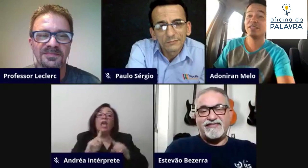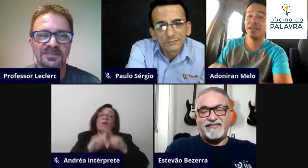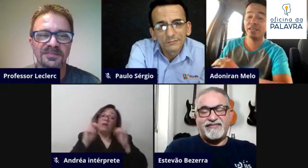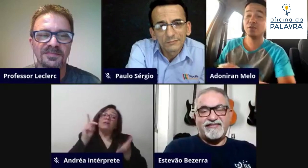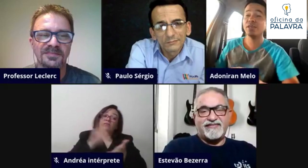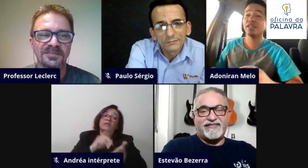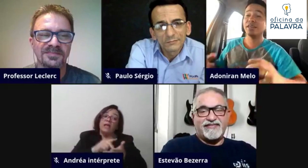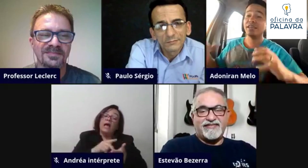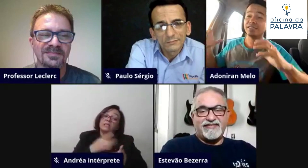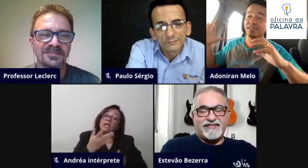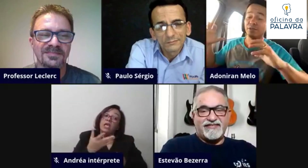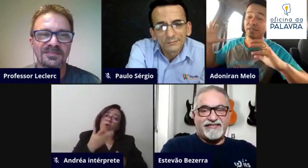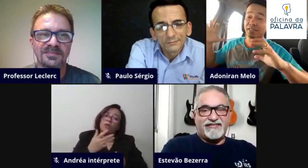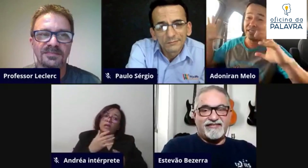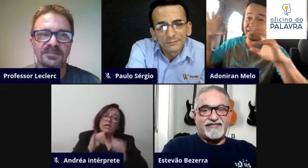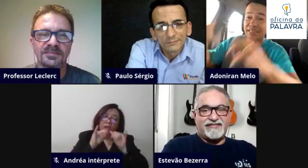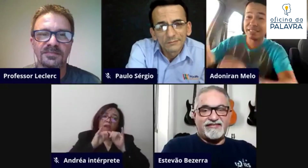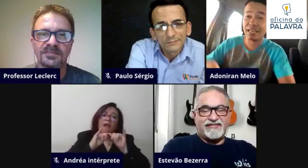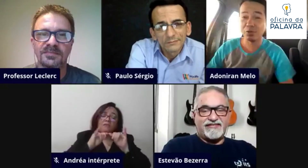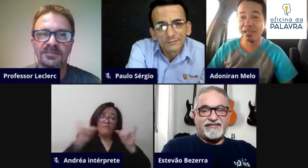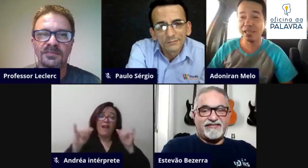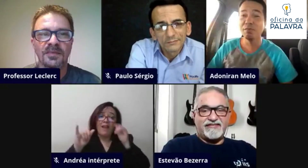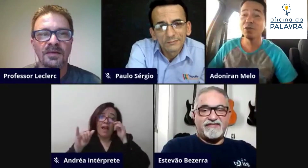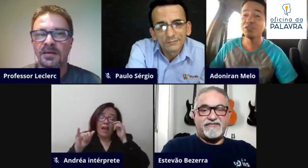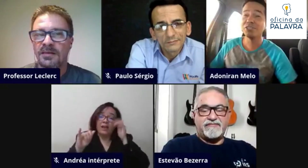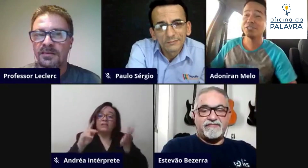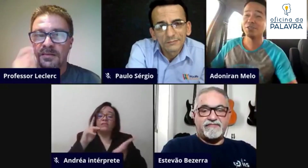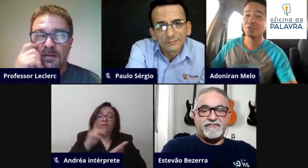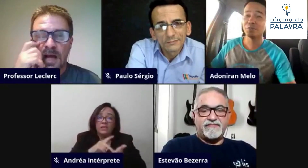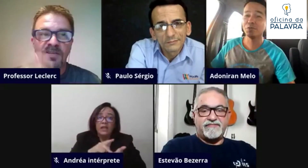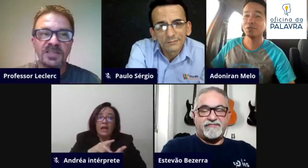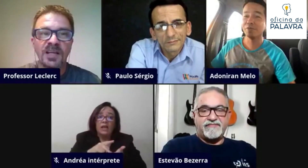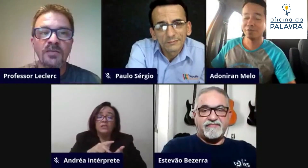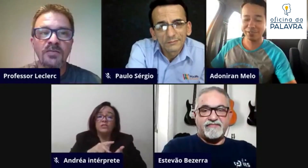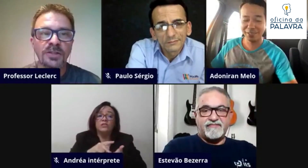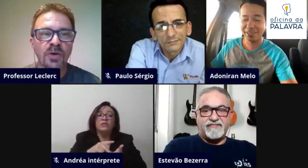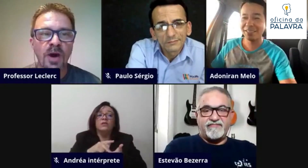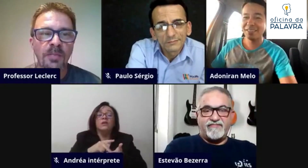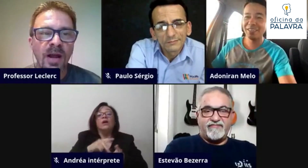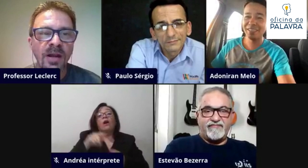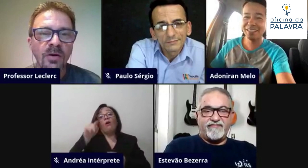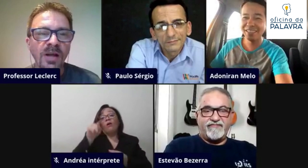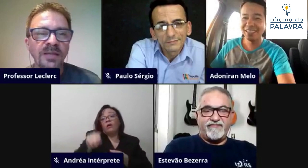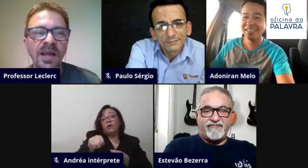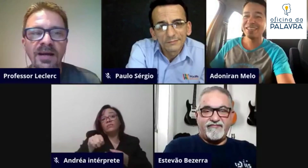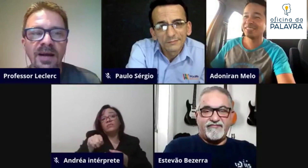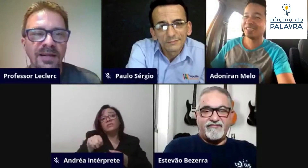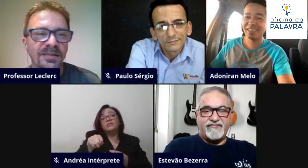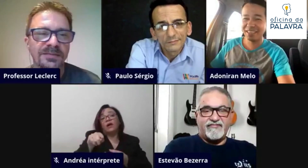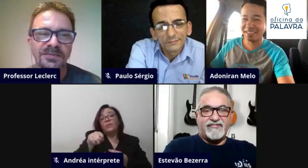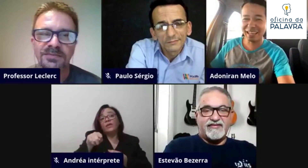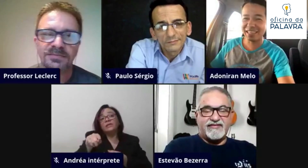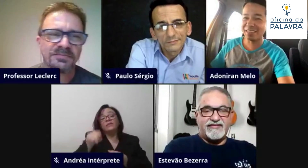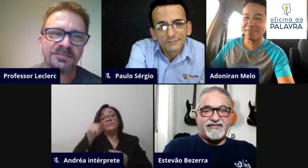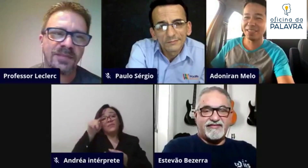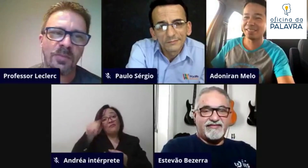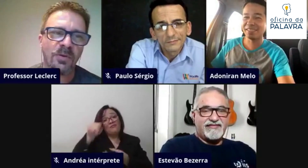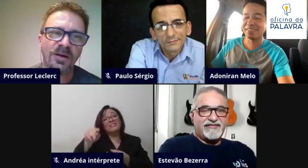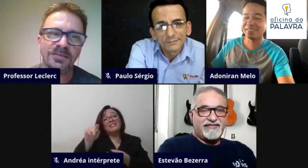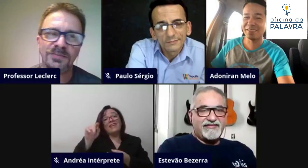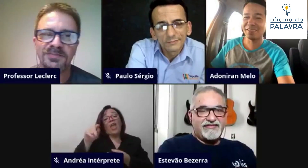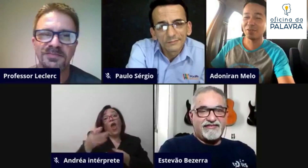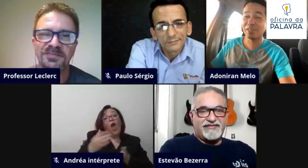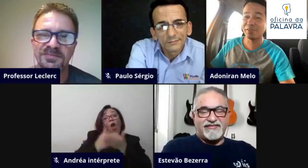final, eu ia dar esse salto e essa mordida. Em todo você levantou a bola, eu cortei, cara.